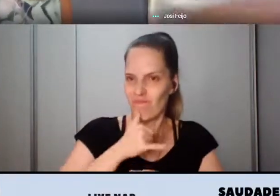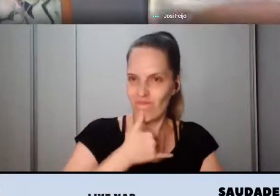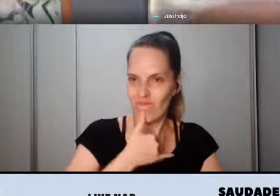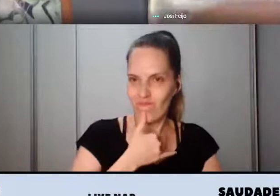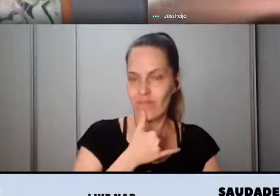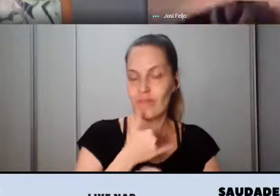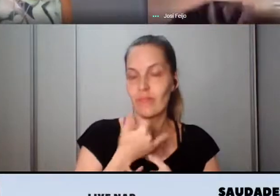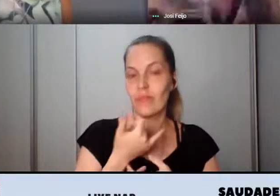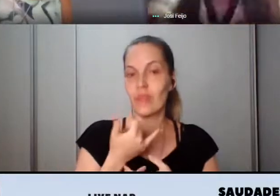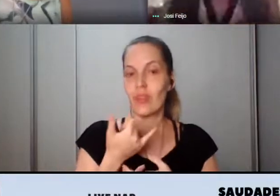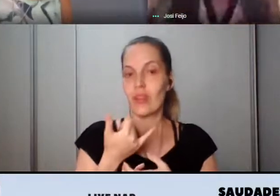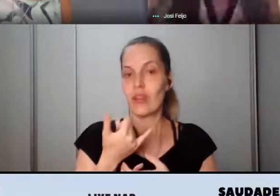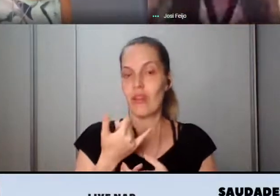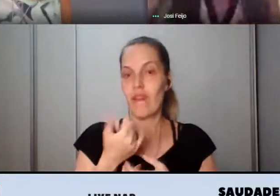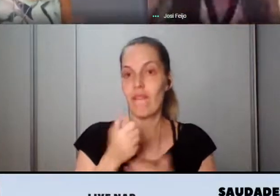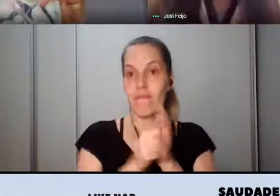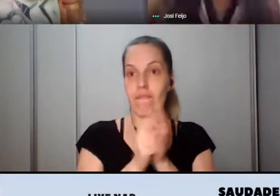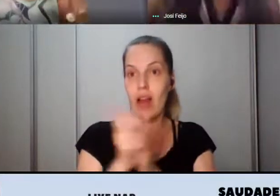sentimentos